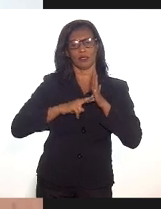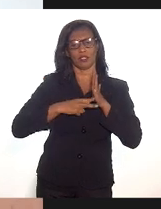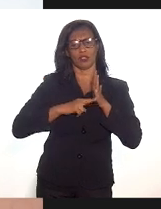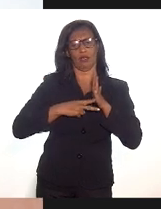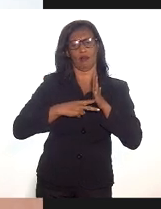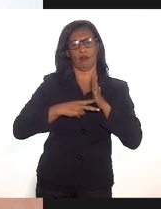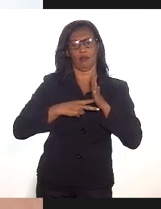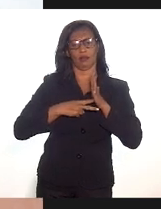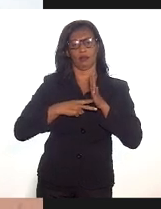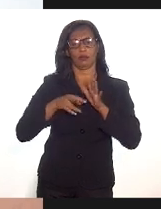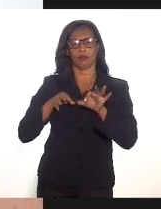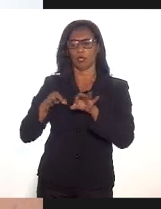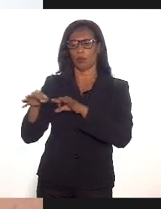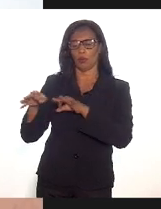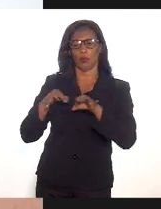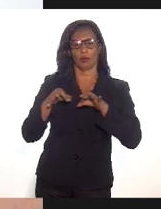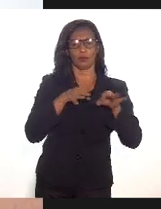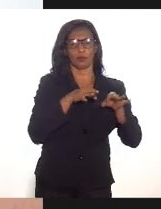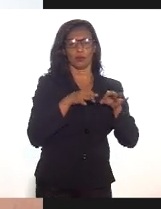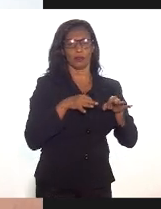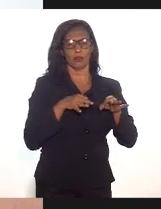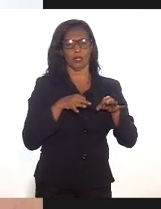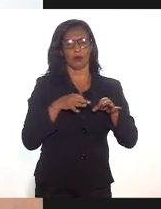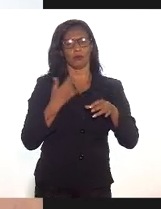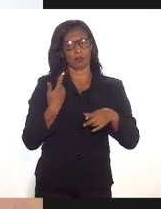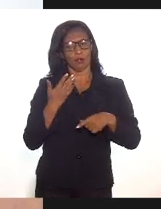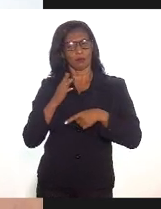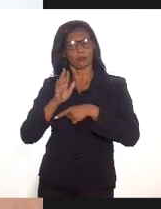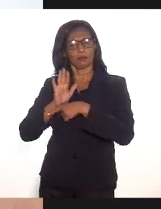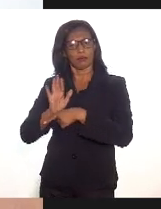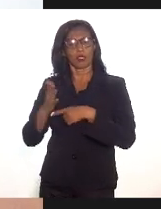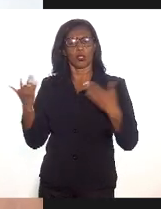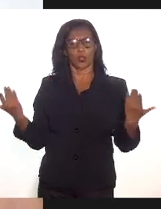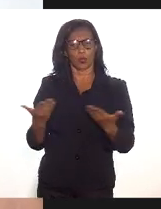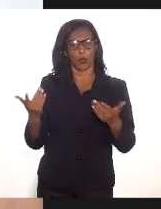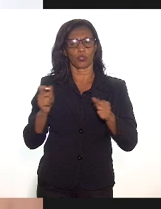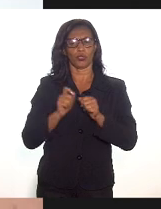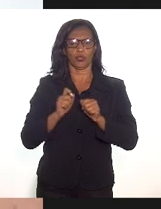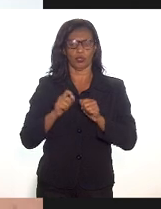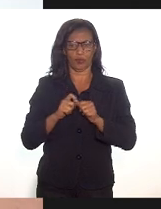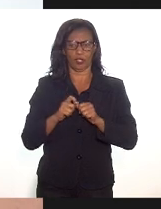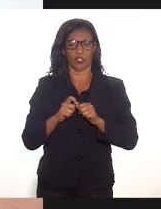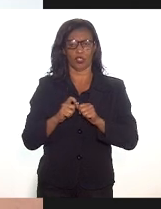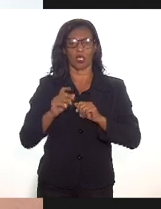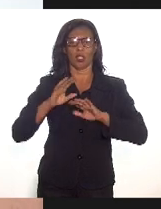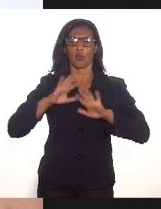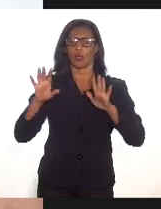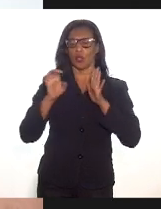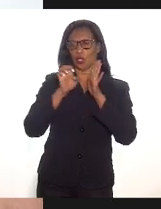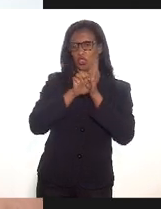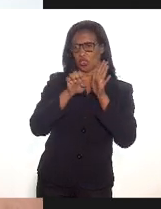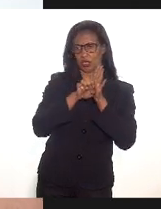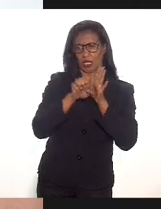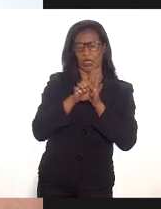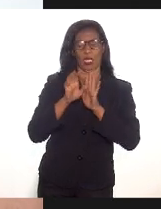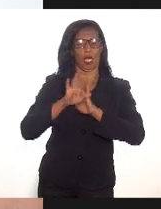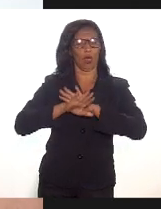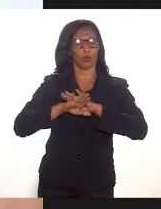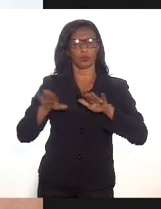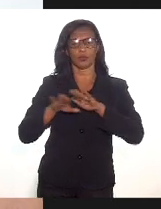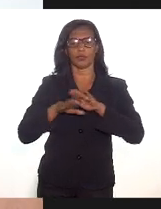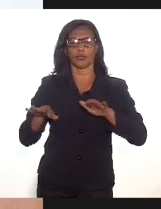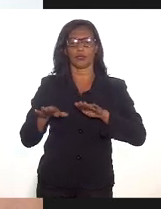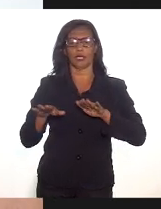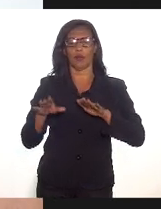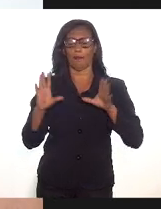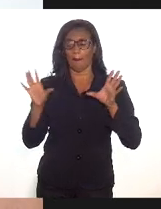trabalhadora organizada. E é essa defesa que nós fizemos hoje aqui. Não só em defesa da estatal, não só em defesa da água, mas em defesa